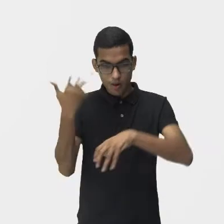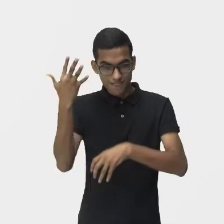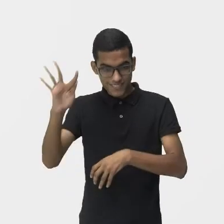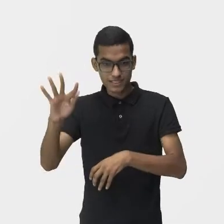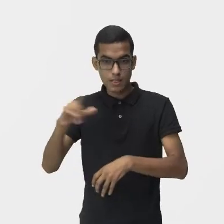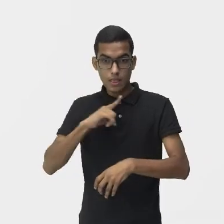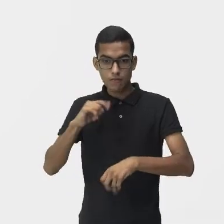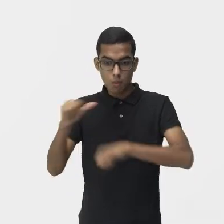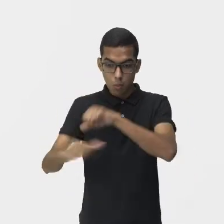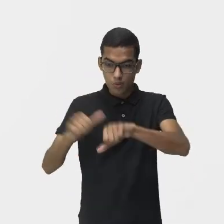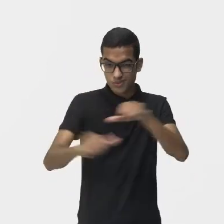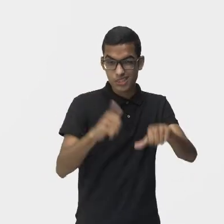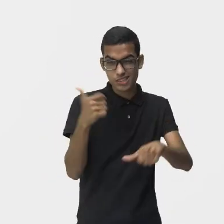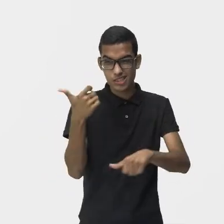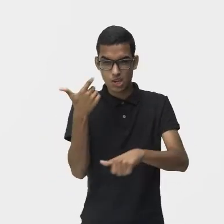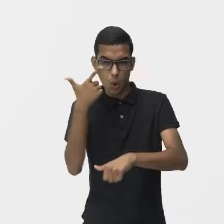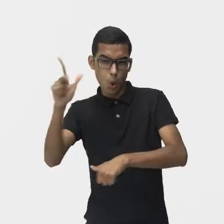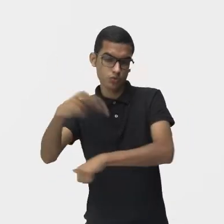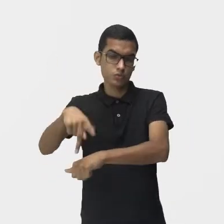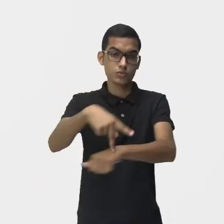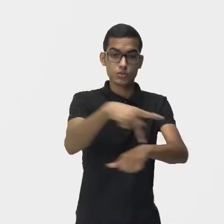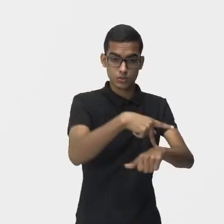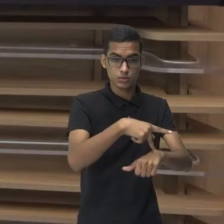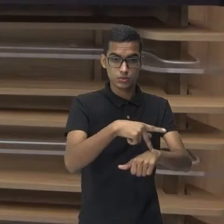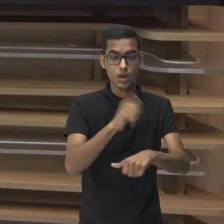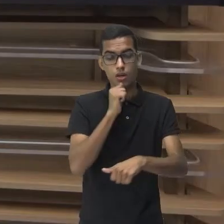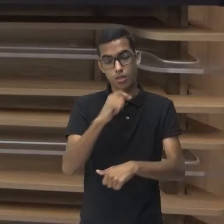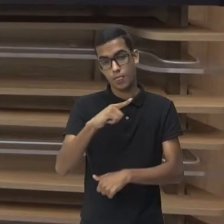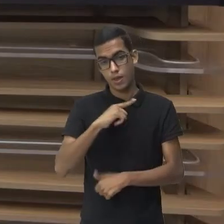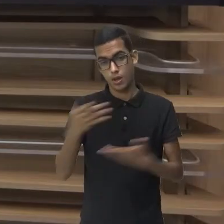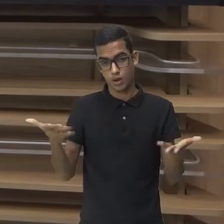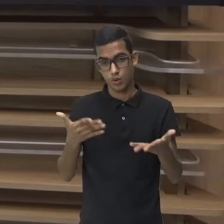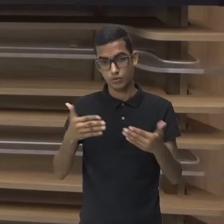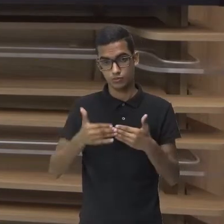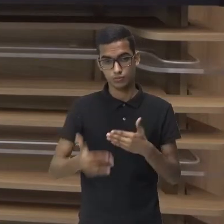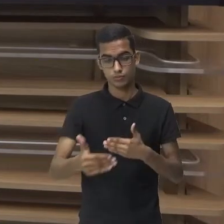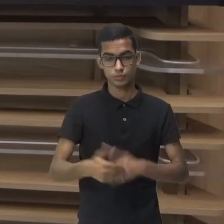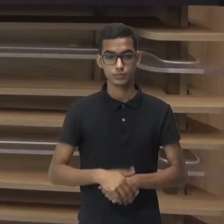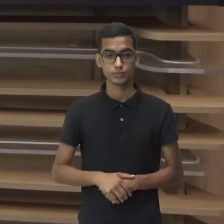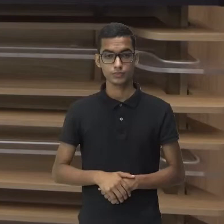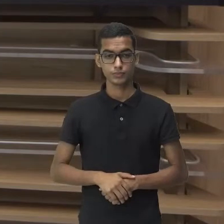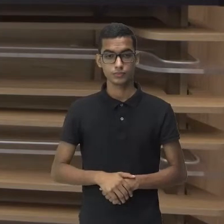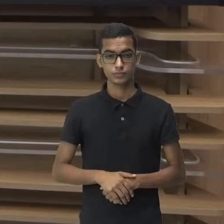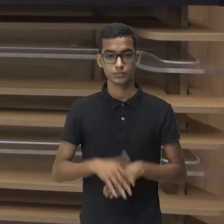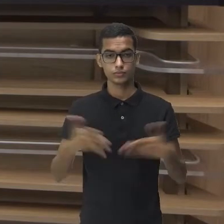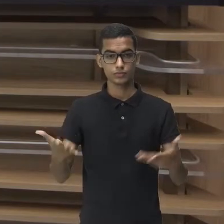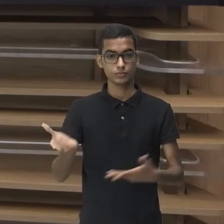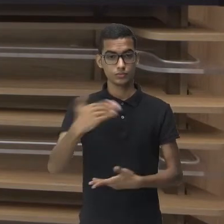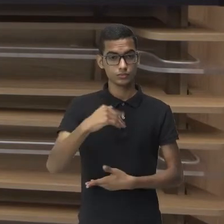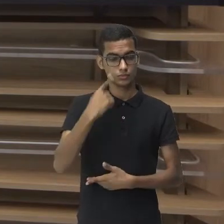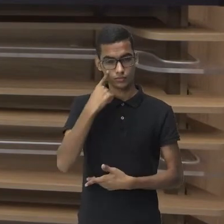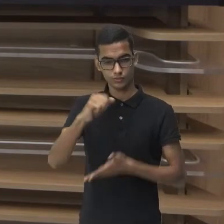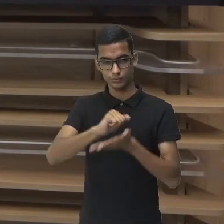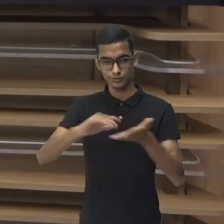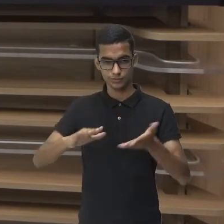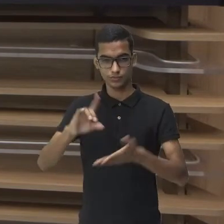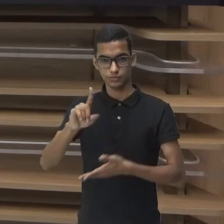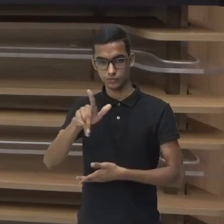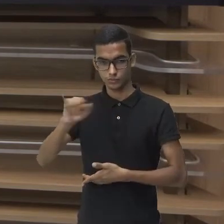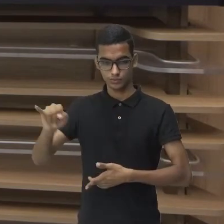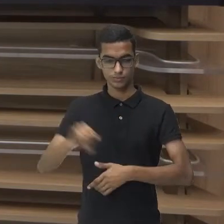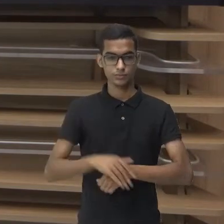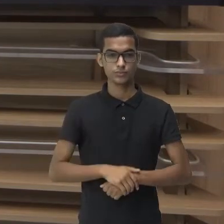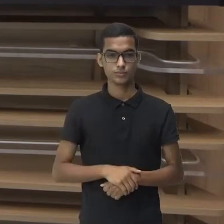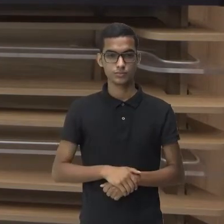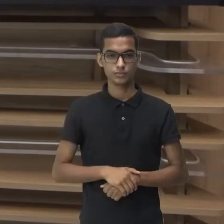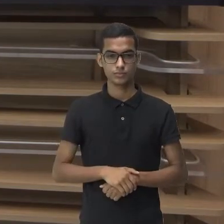essas mudanças, algumas permaneceram até os dias de hoje, certo? Então, pessoal, vamos lá para a nossa DLI,